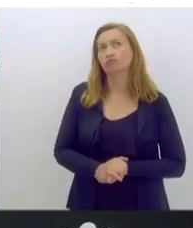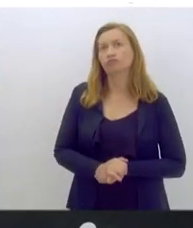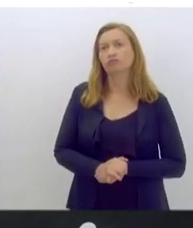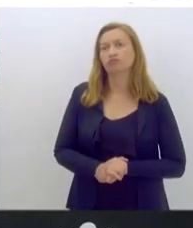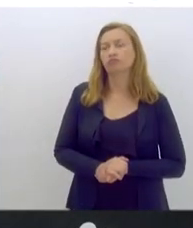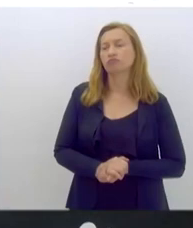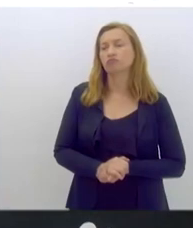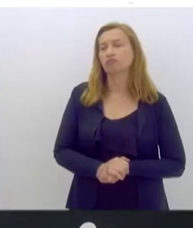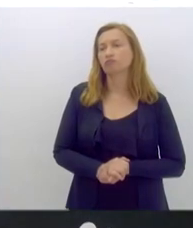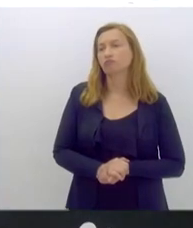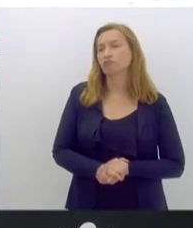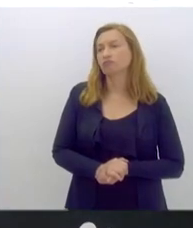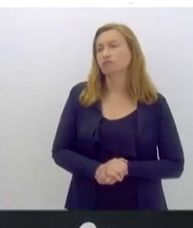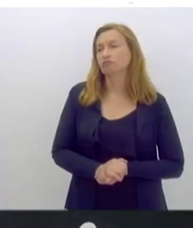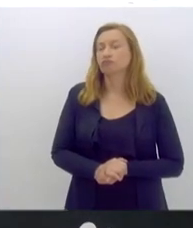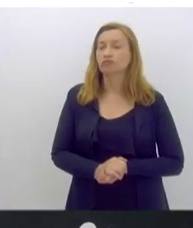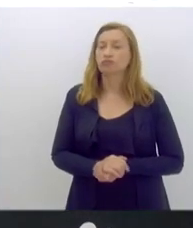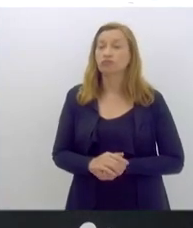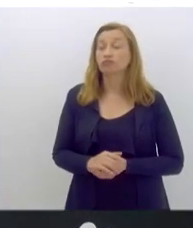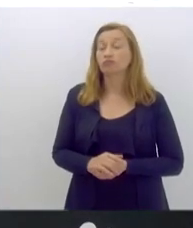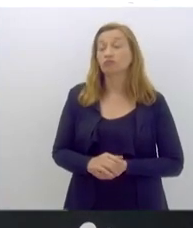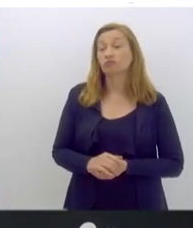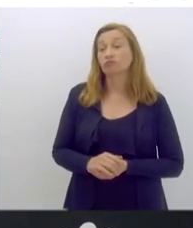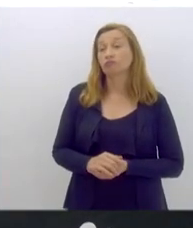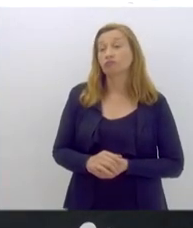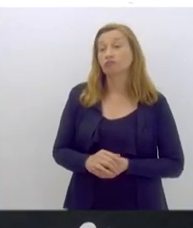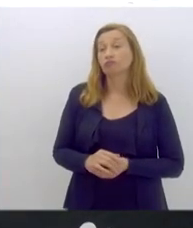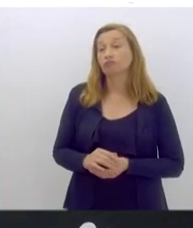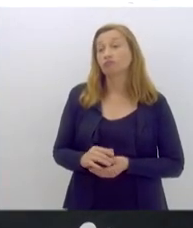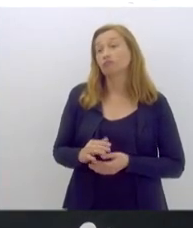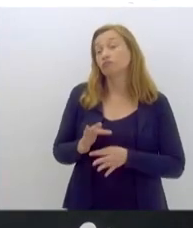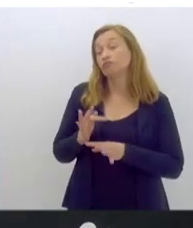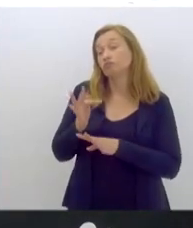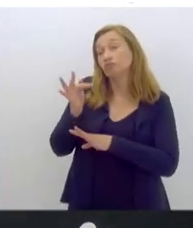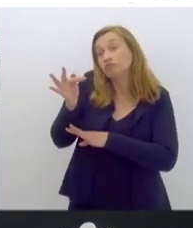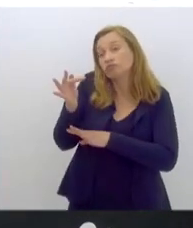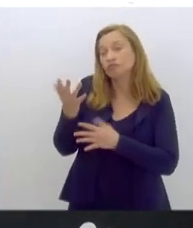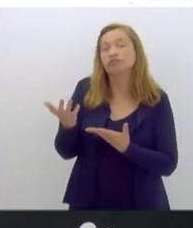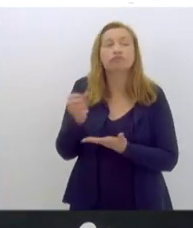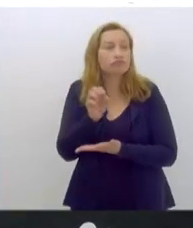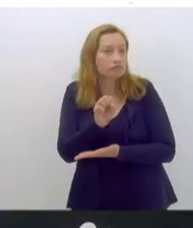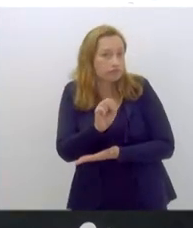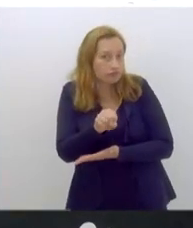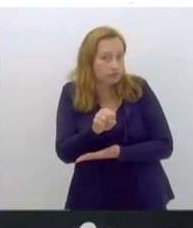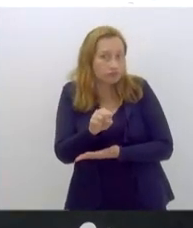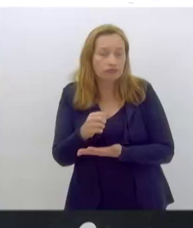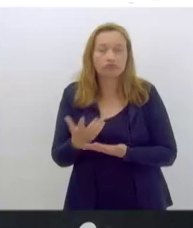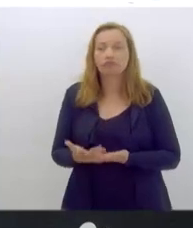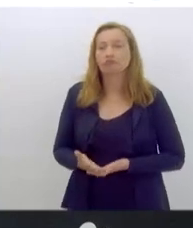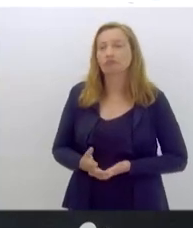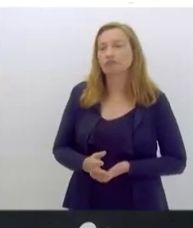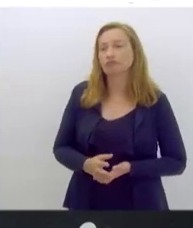são estimativas evidentemente tudo é estimativa e é sempre preferível estimar